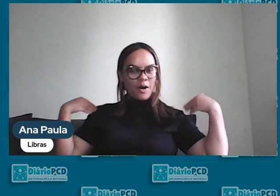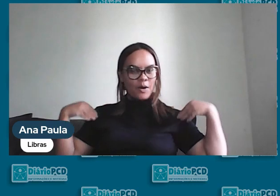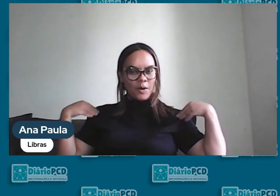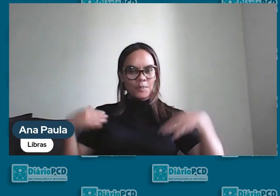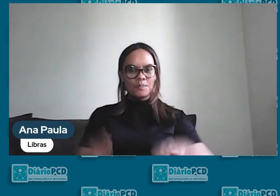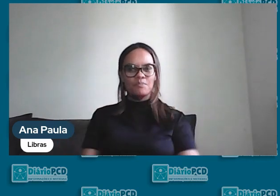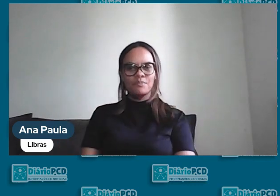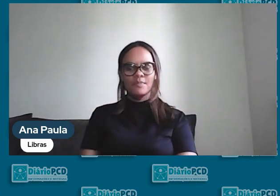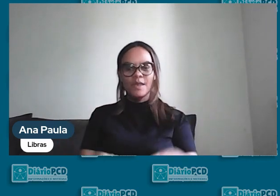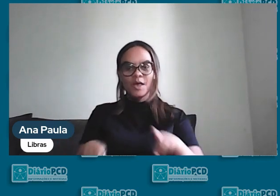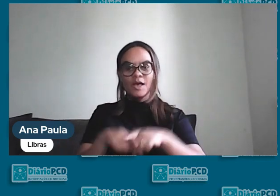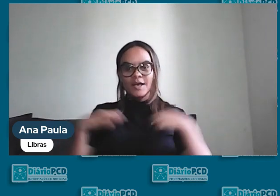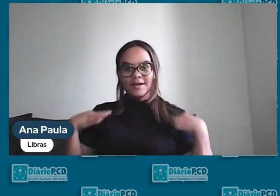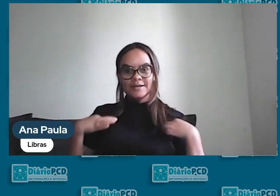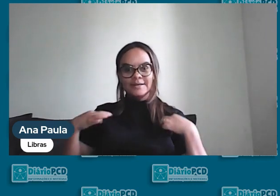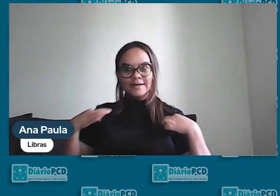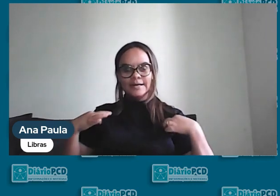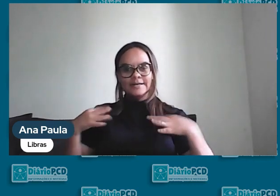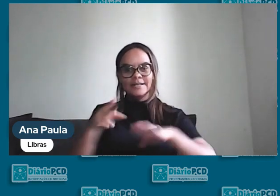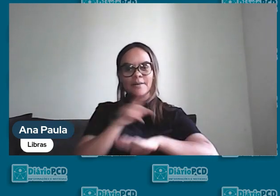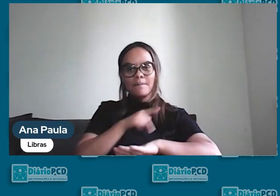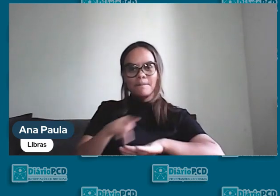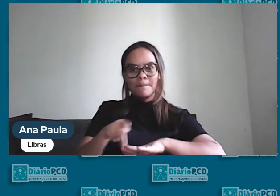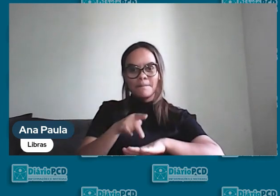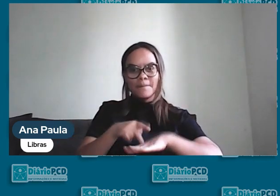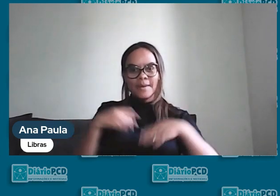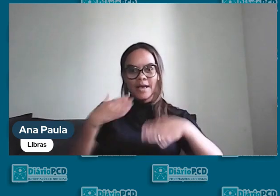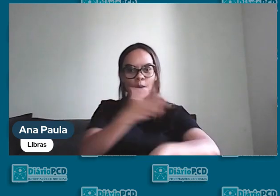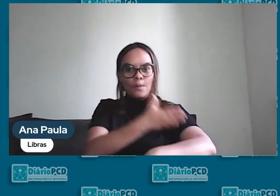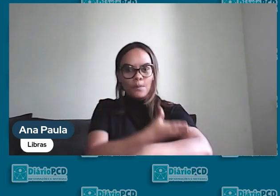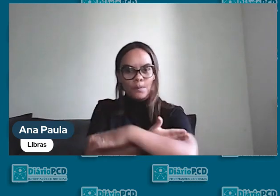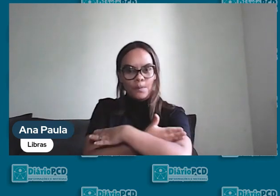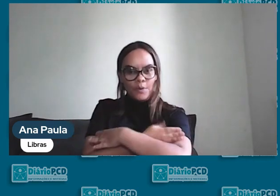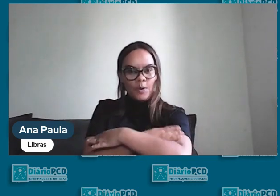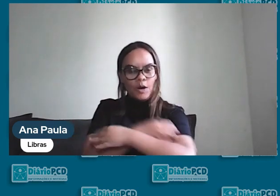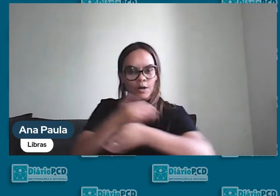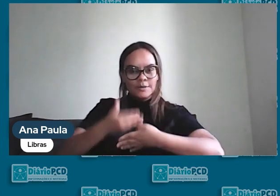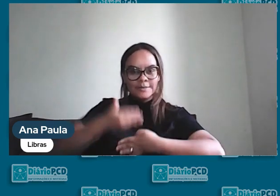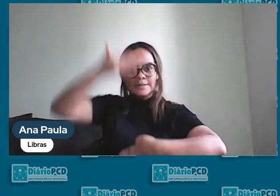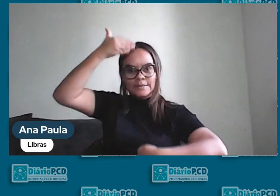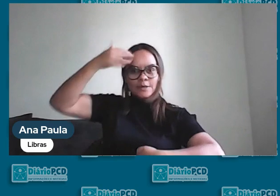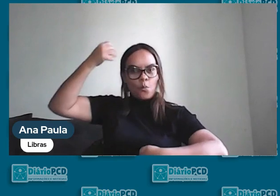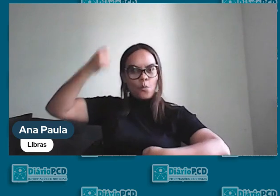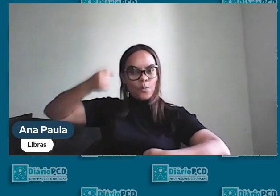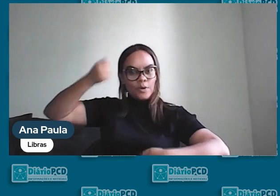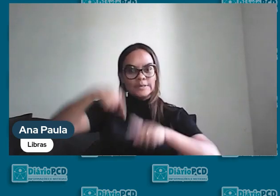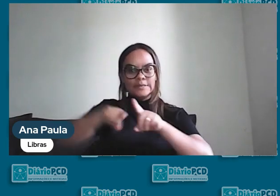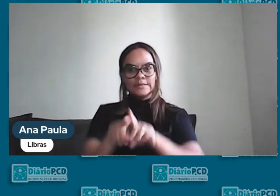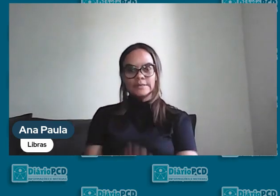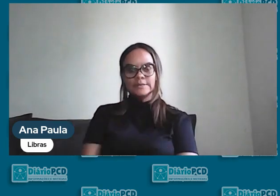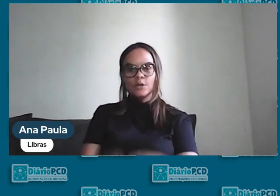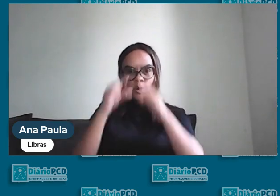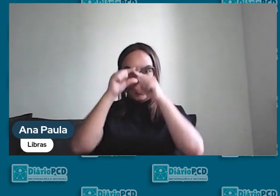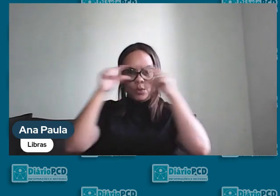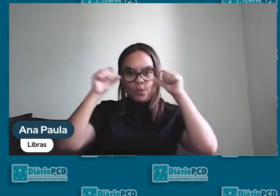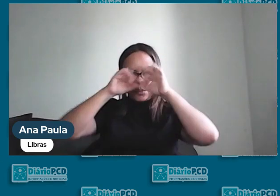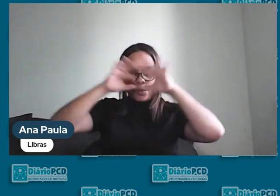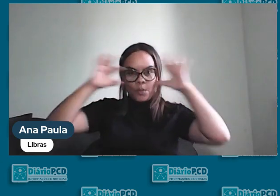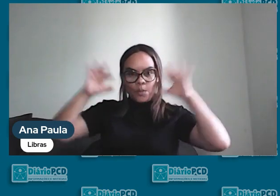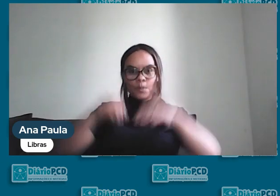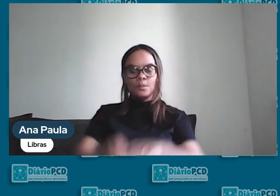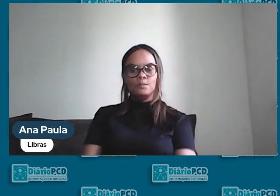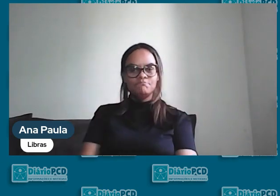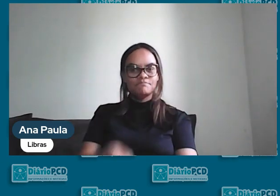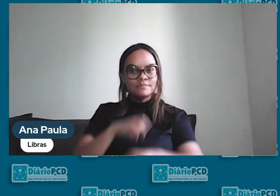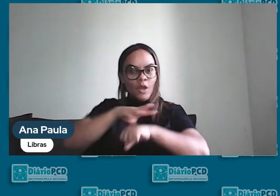nuca. Ela veste uma camisa preta de manga curta, ao fundo um painel branco. Ela usa um óculos de haste